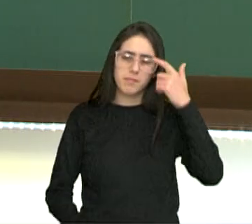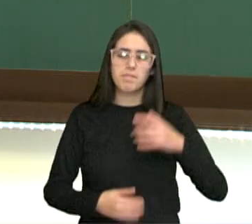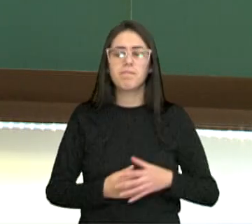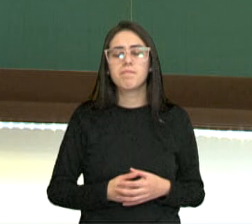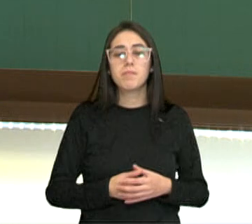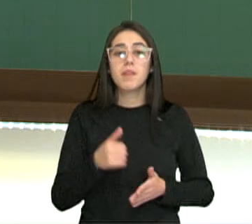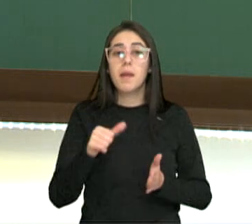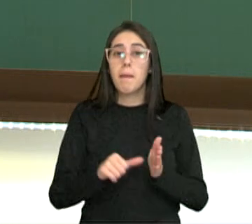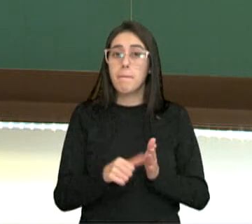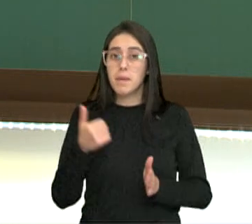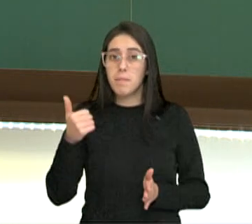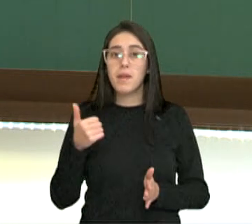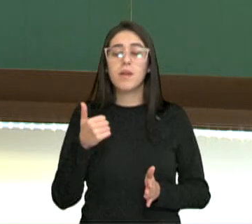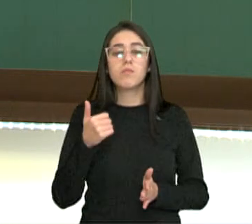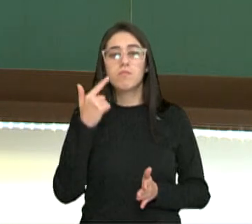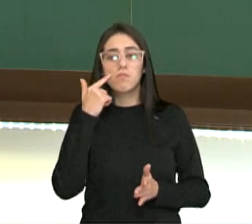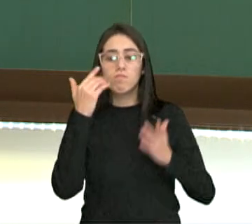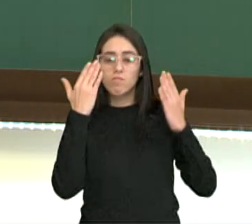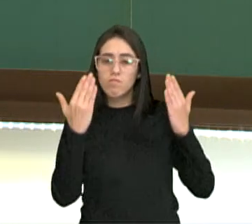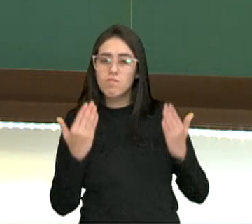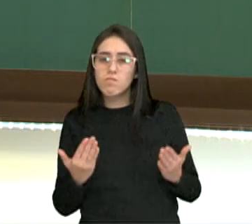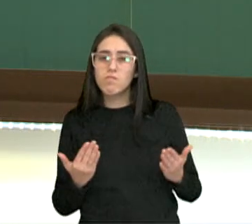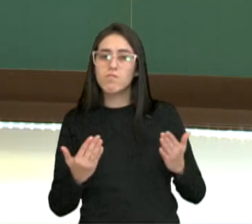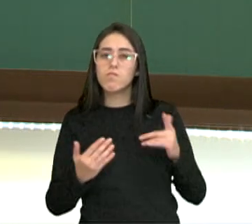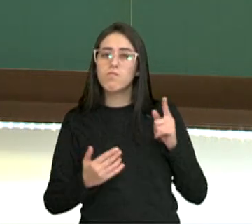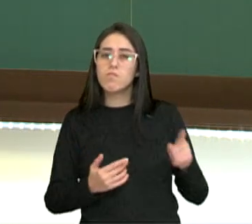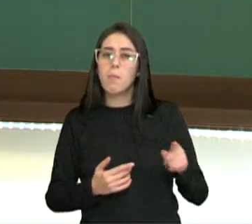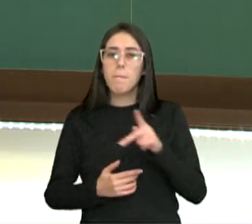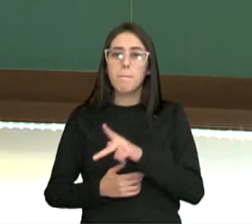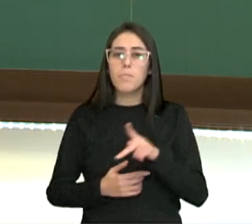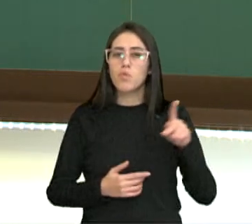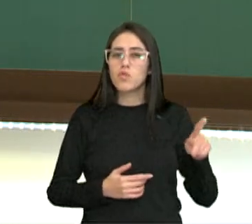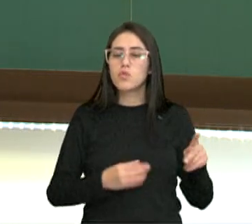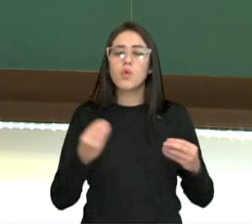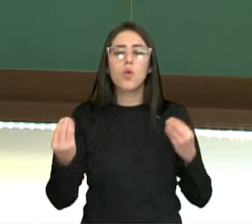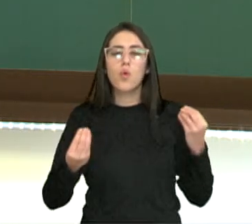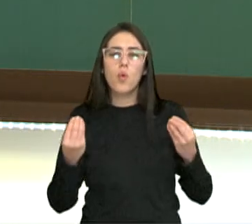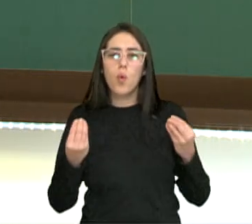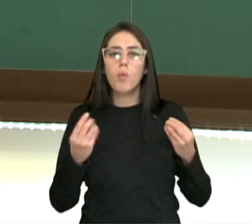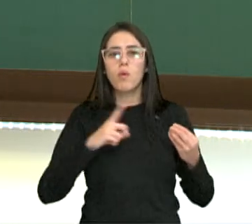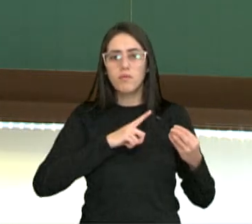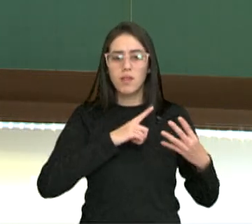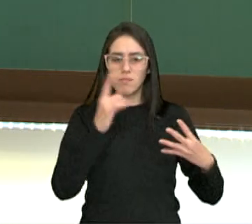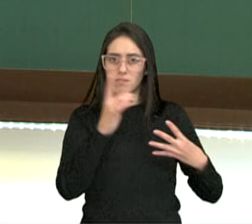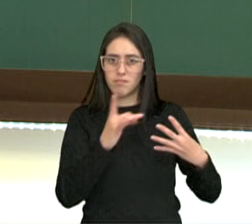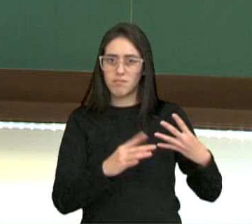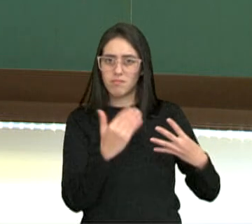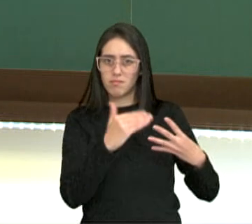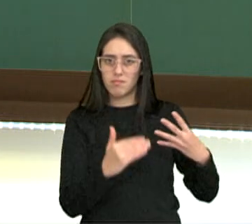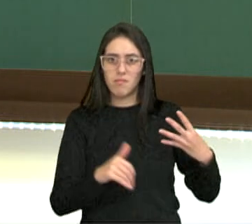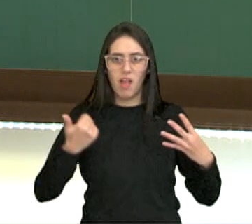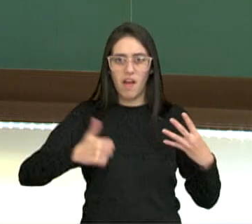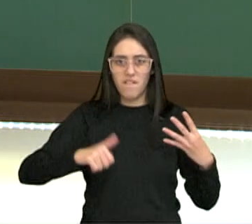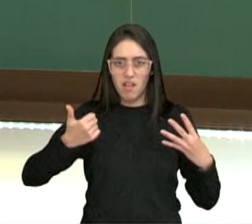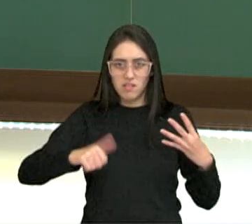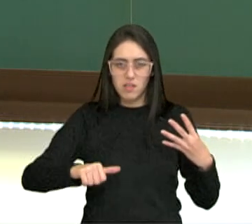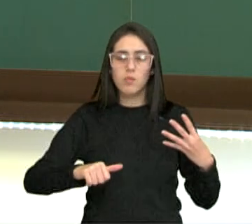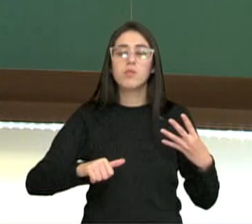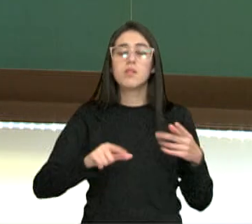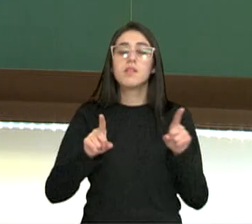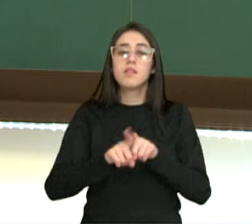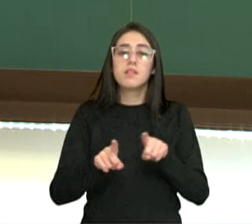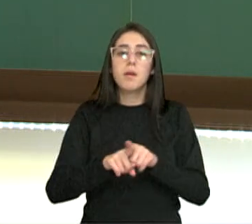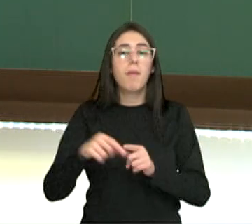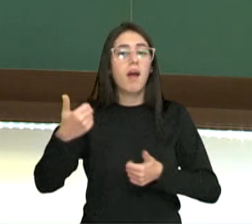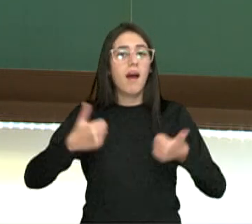analisar os critérios do professor, né? A gente já analisou, nós sabemos que cada critério tem um peso e depois nós vamos avaliar